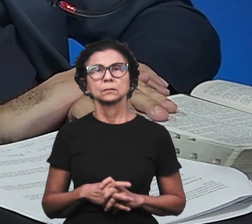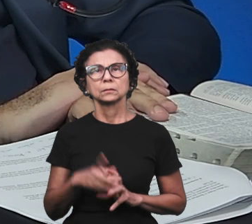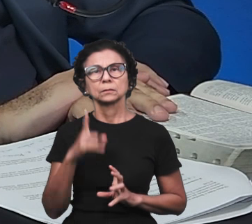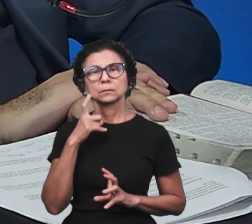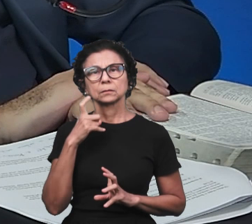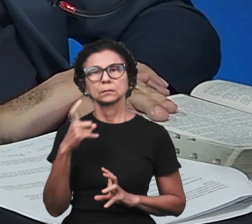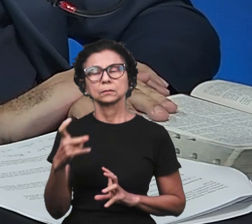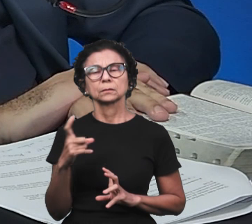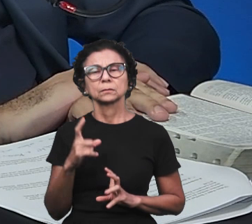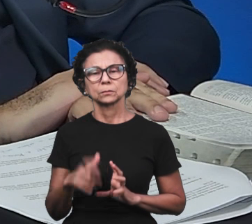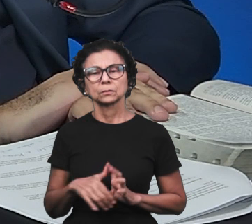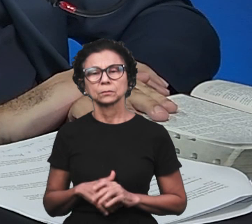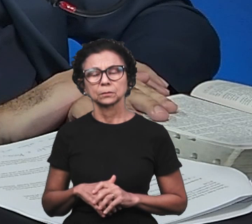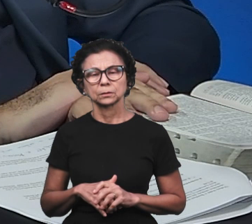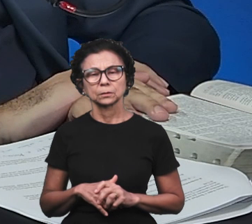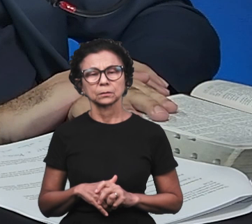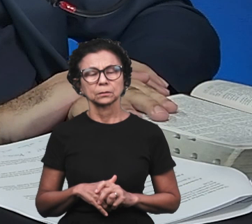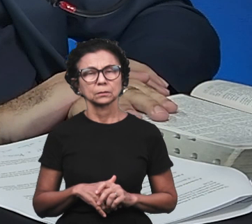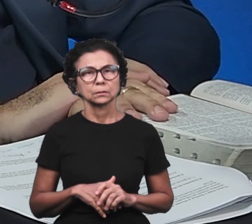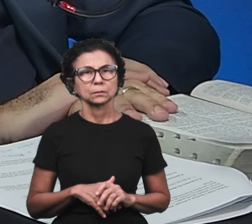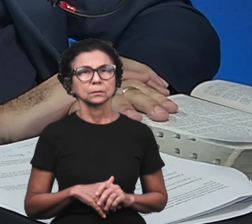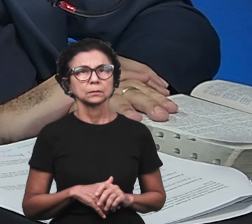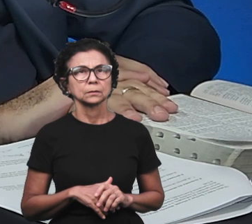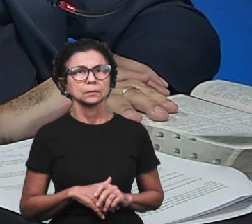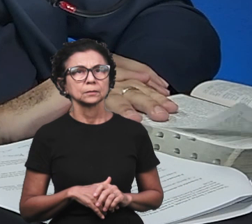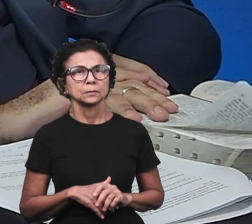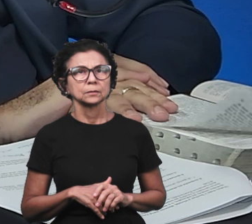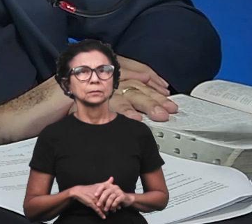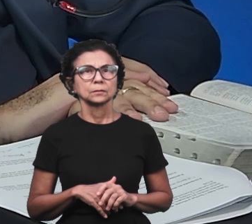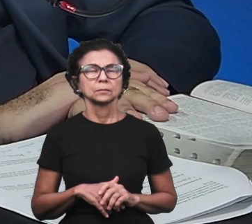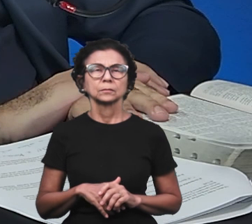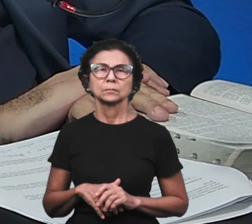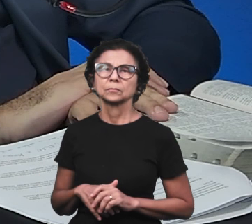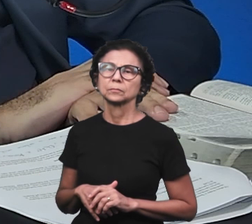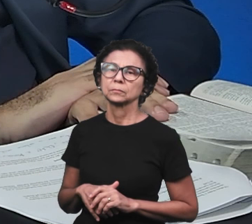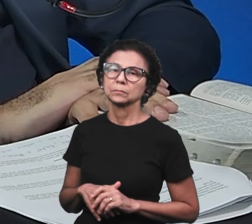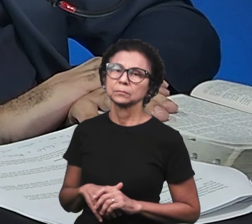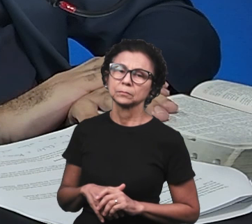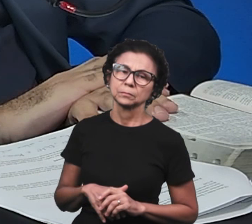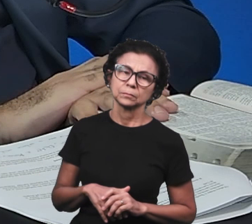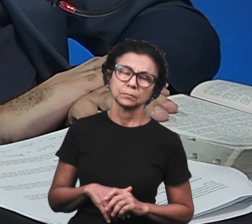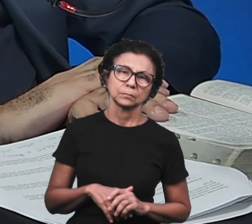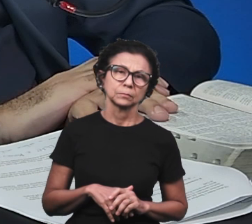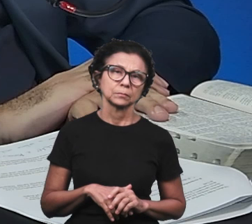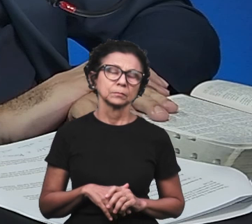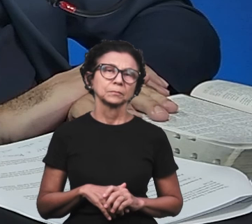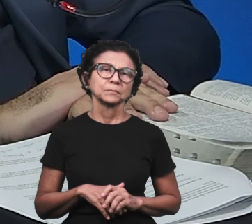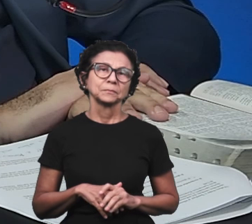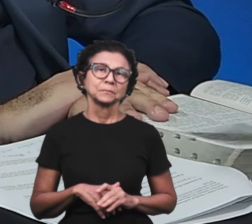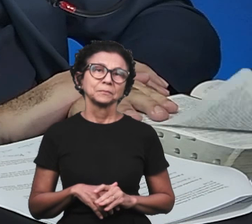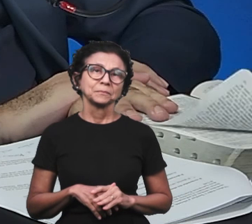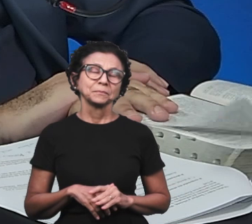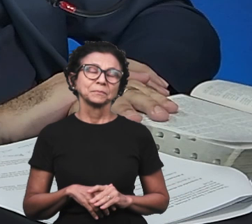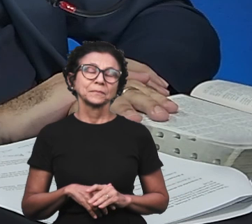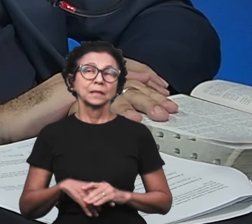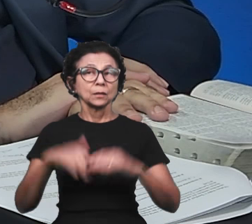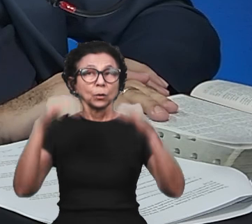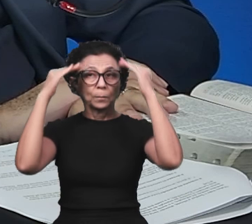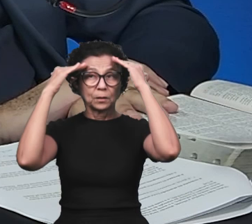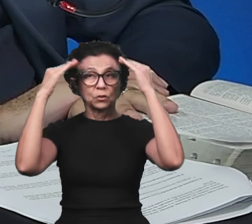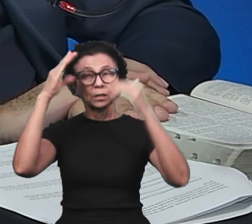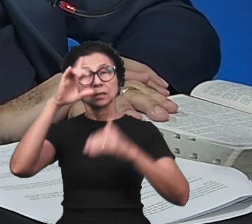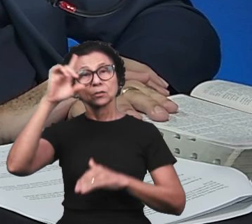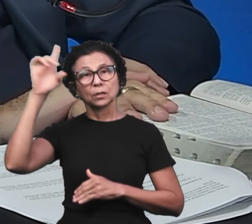interessante é que ele iria falar aquilo que o Senhor queria que ele falasse. E mais ainda,